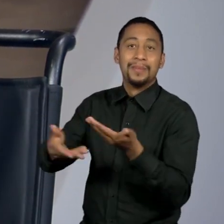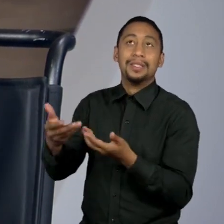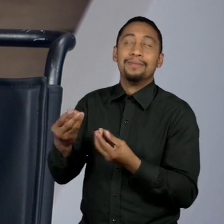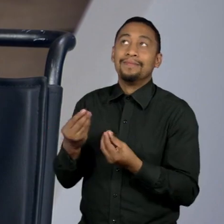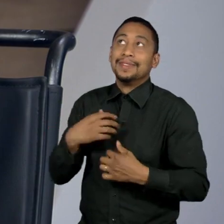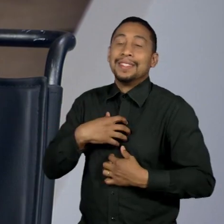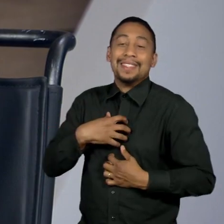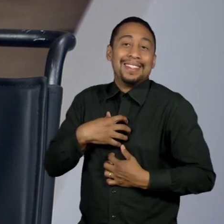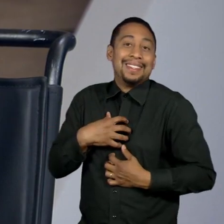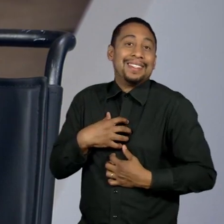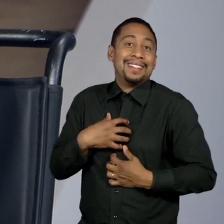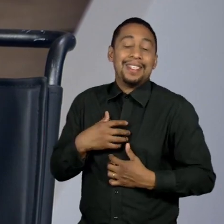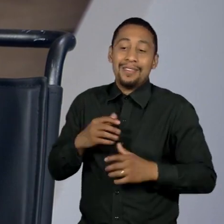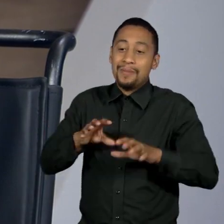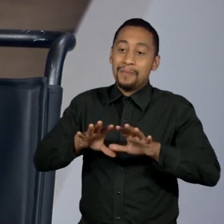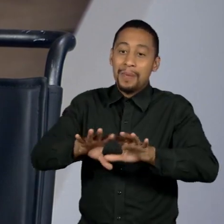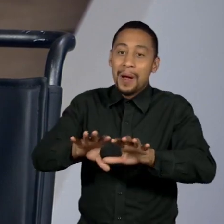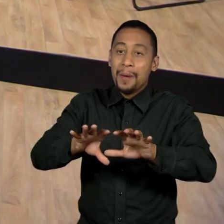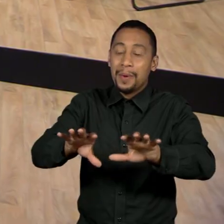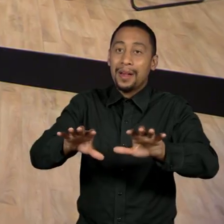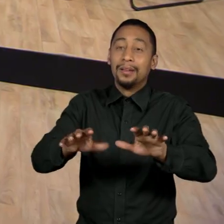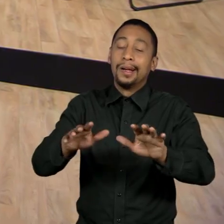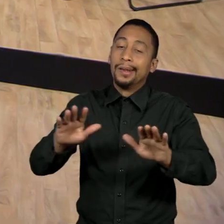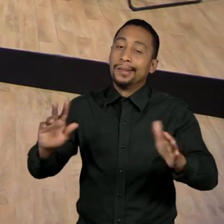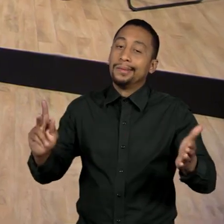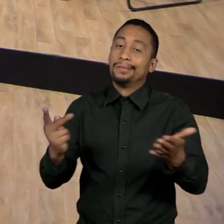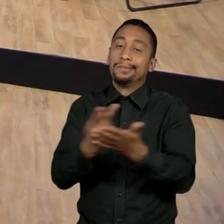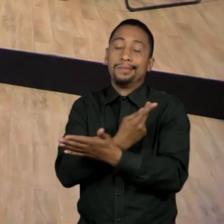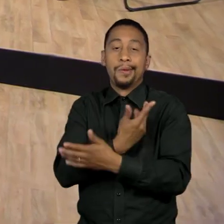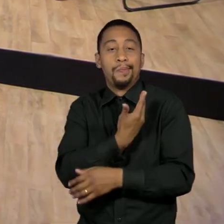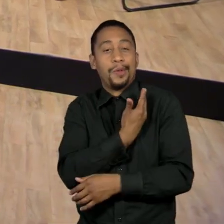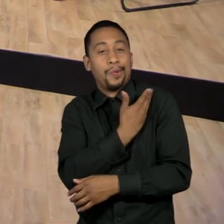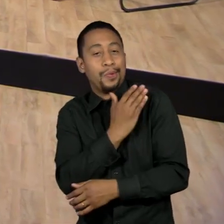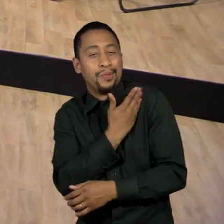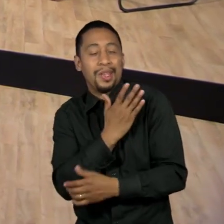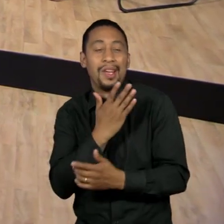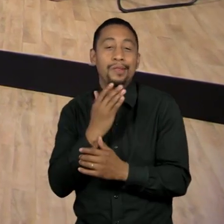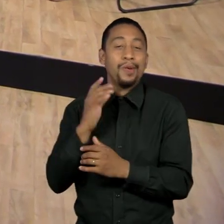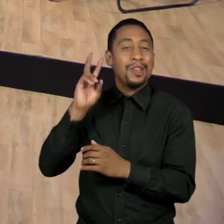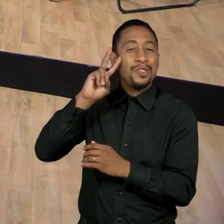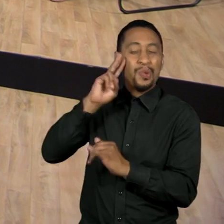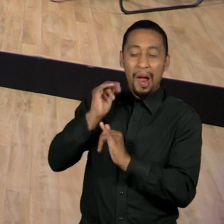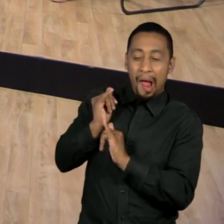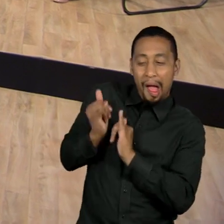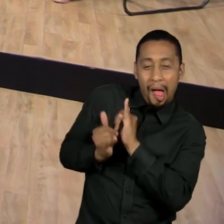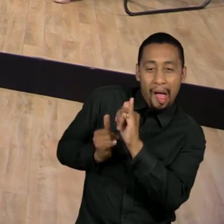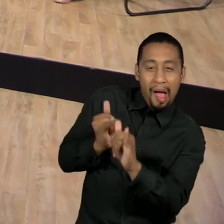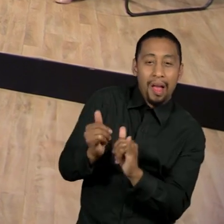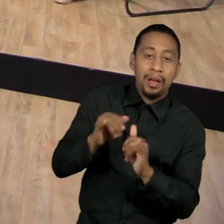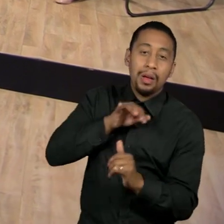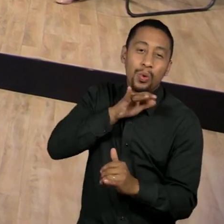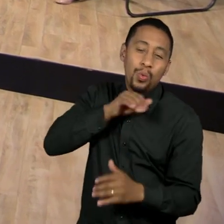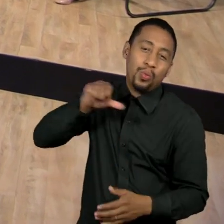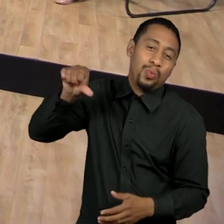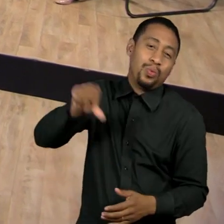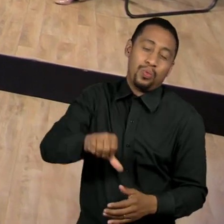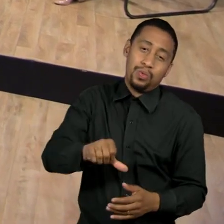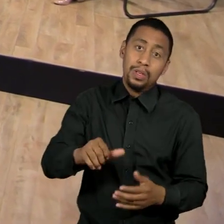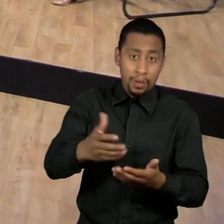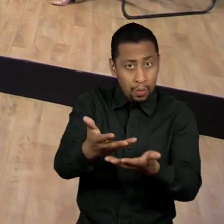pode agregar quem quiser nos apoiar. Universidades, governos locais, organizações humanitárias, igrejas, nós